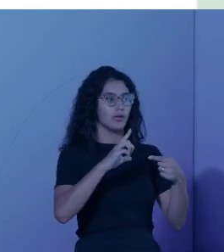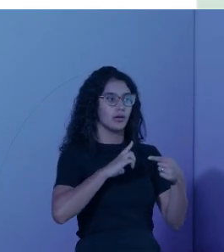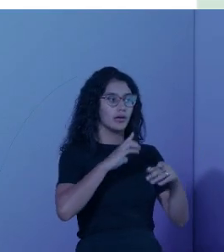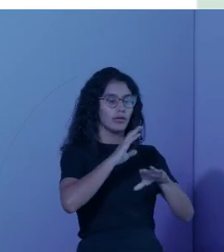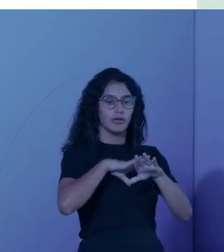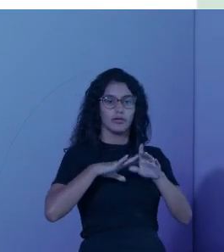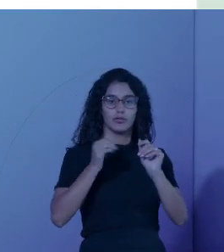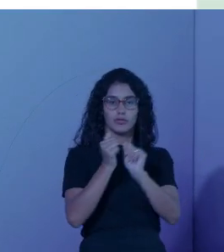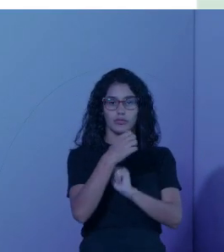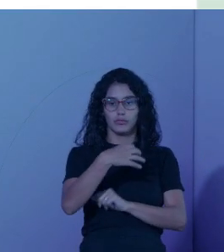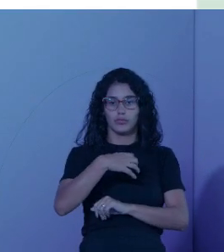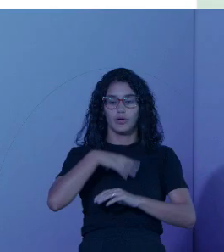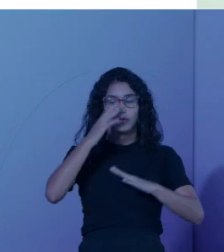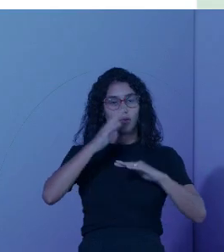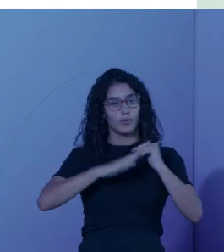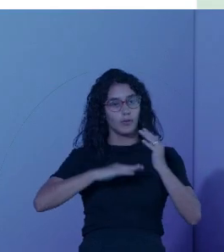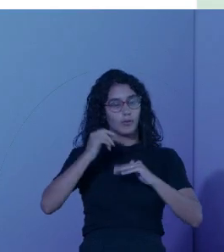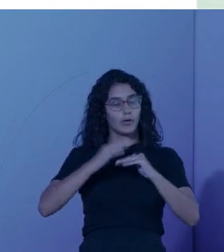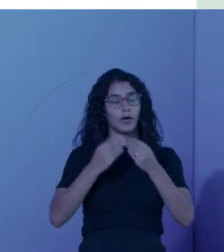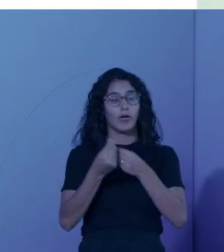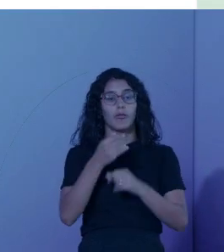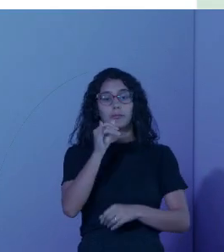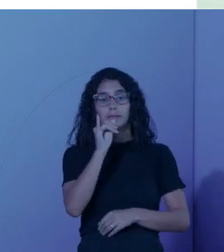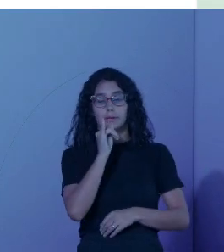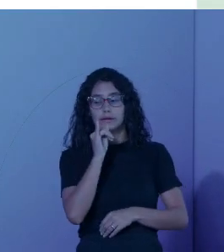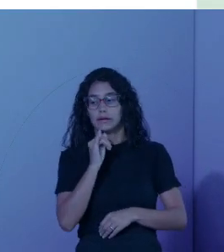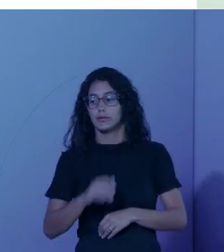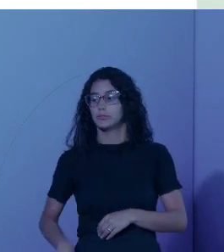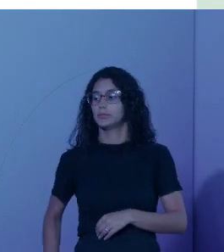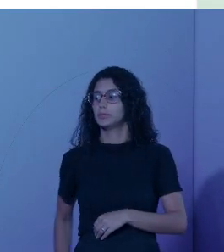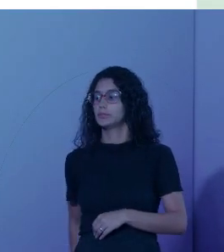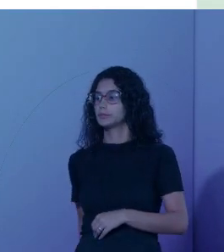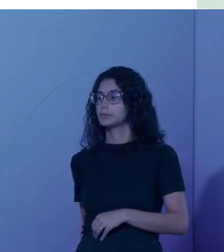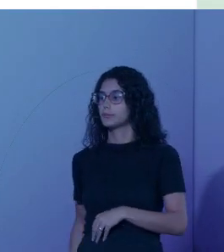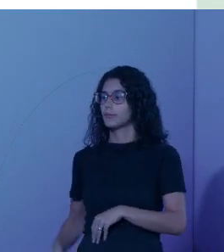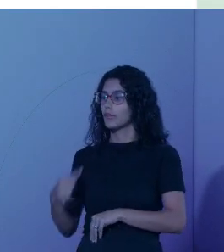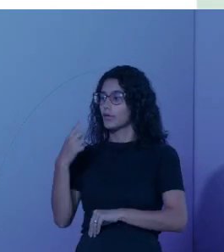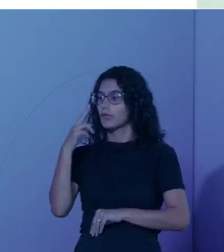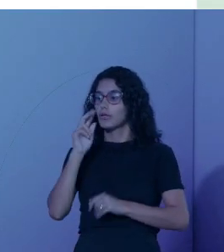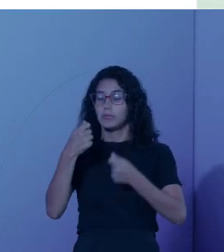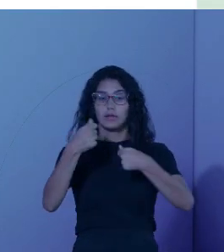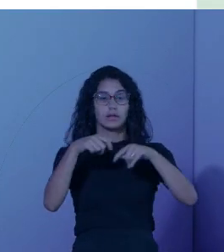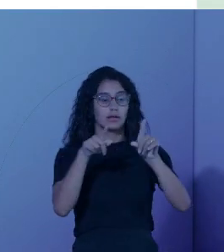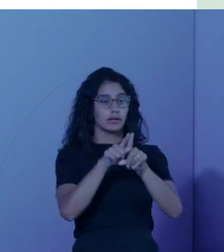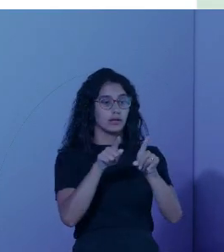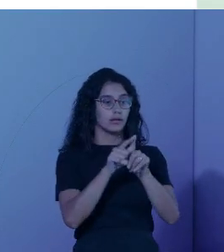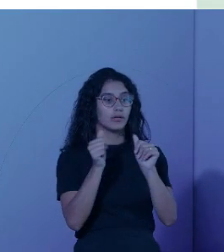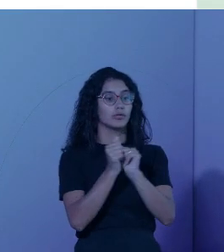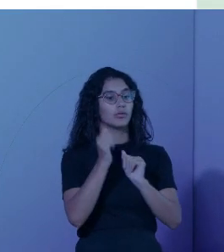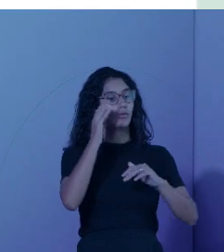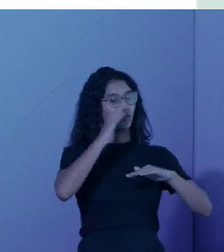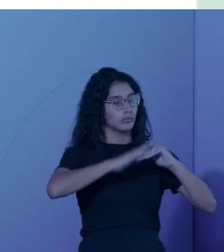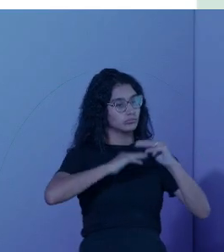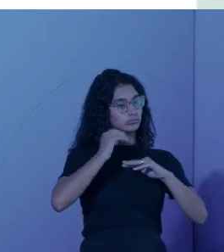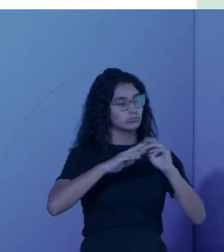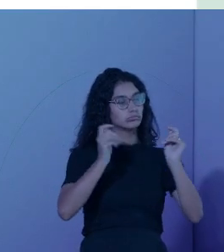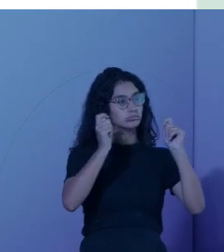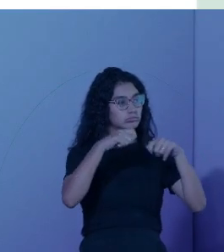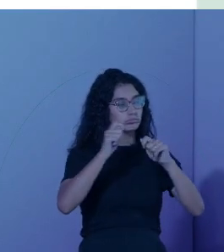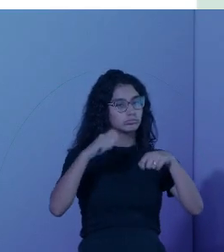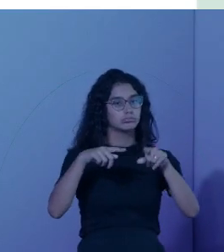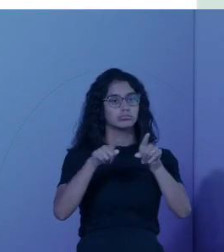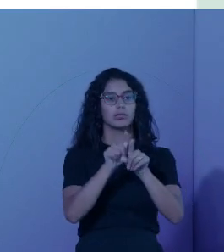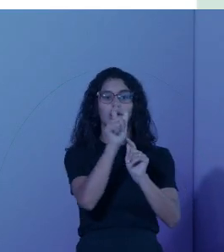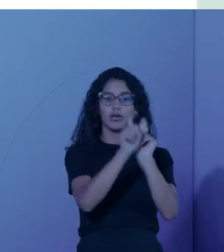fazer isso de uma forma prática, como, por exemplo, né, a gente vê a necessidade de treinar, de capacitar